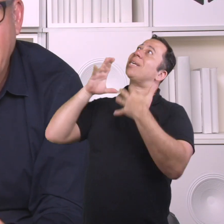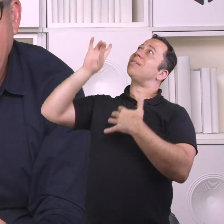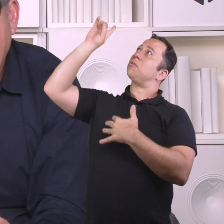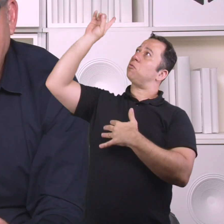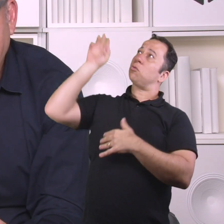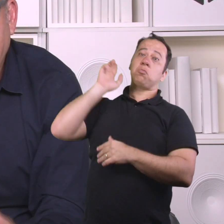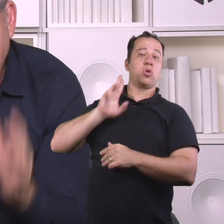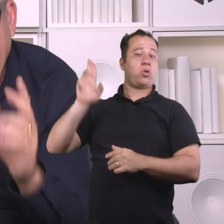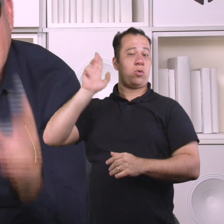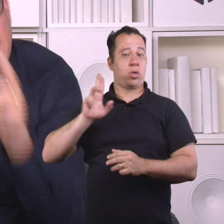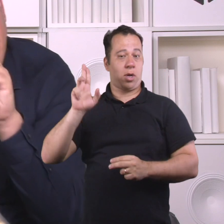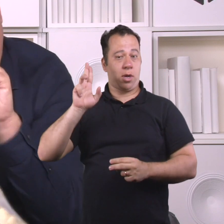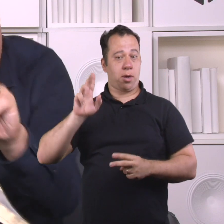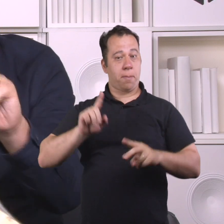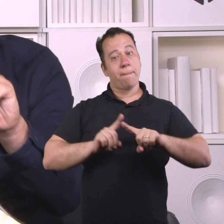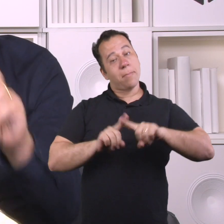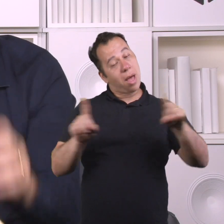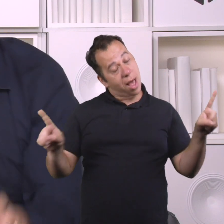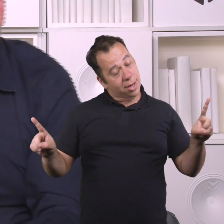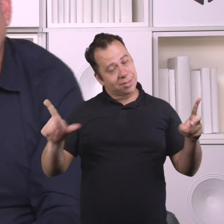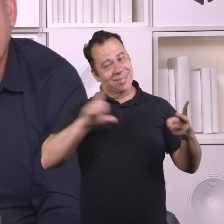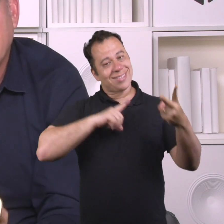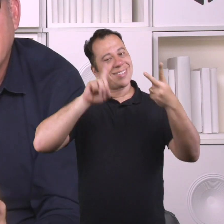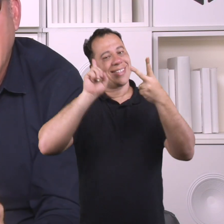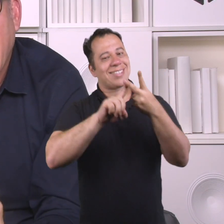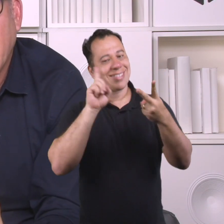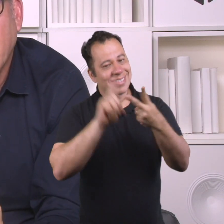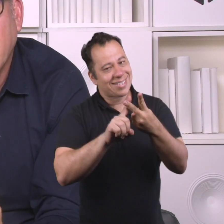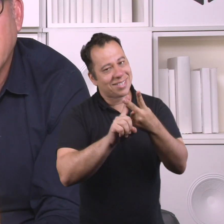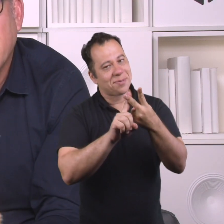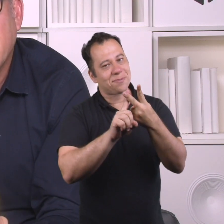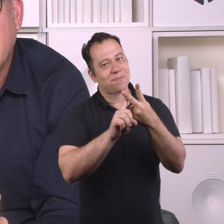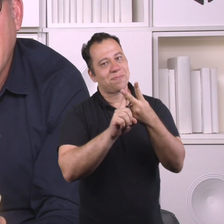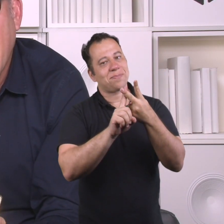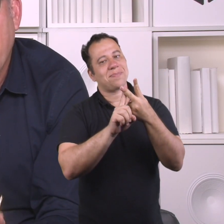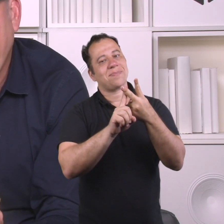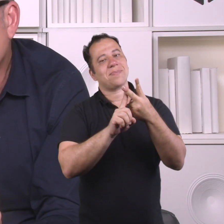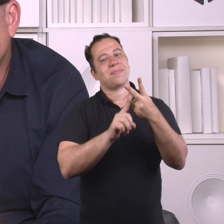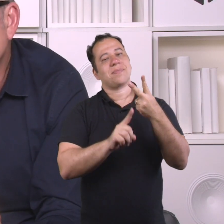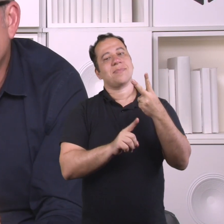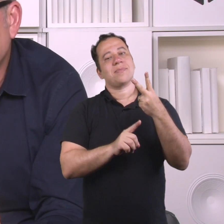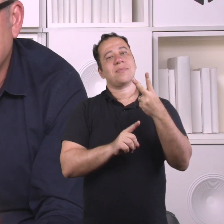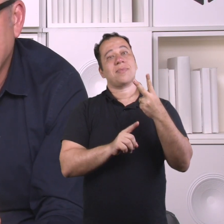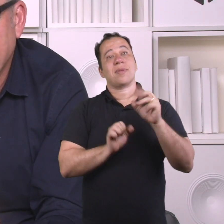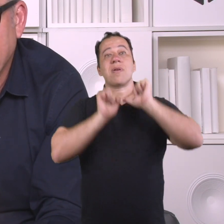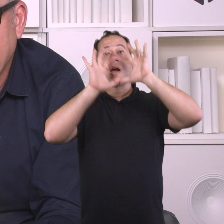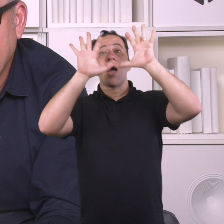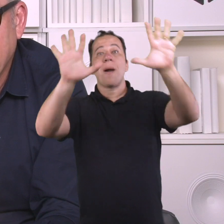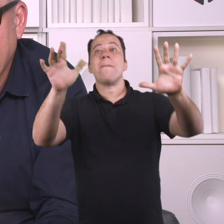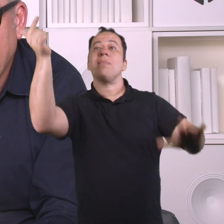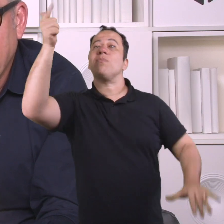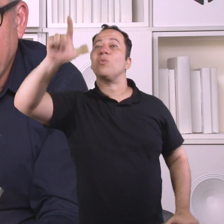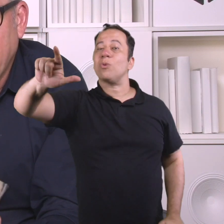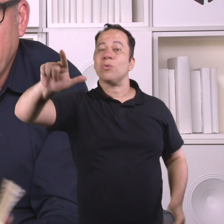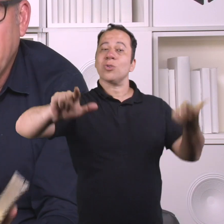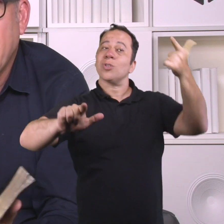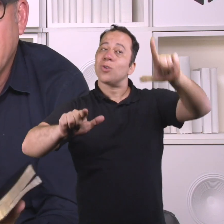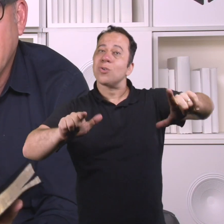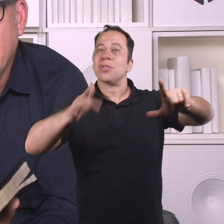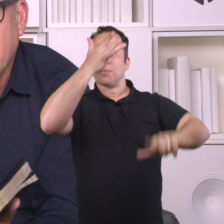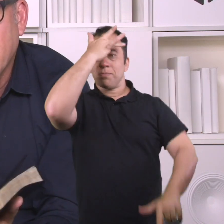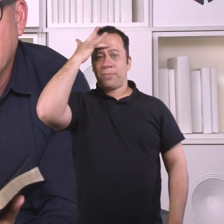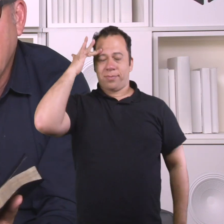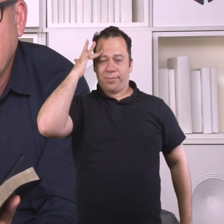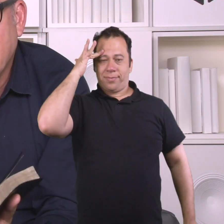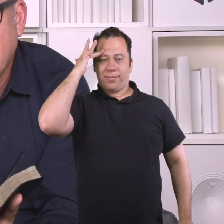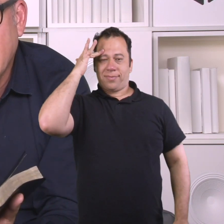Ok? Mas a segunda razão pela qual Deus nos dá recursos é para abençoarmos as pessoas. Porque a Bíblia diz